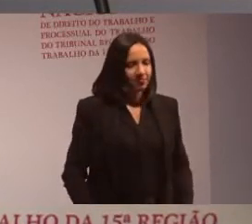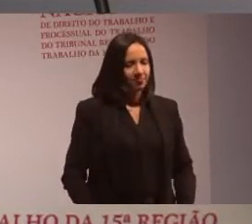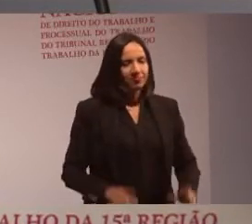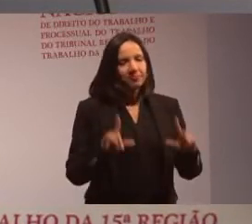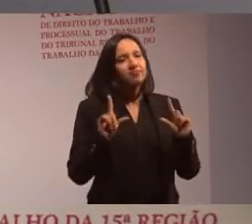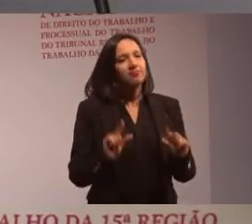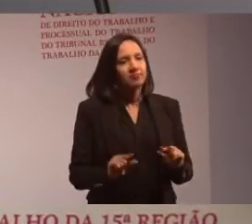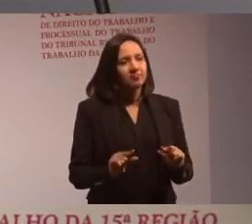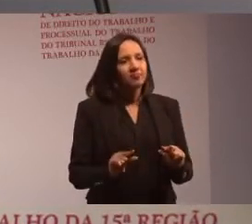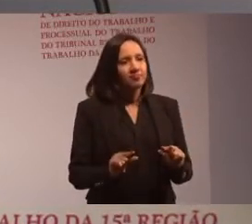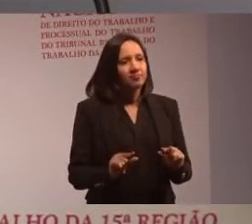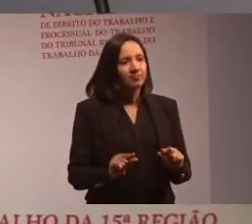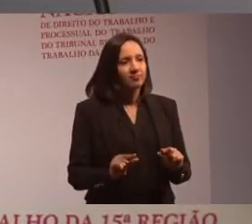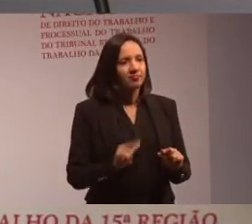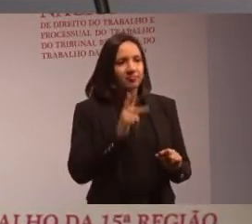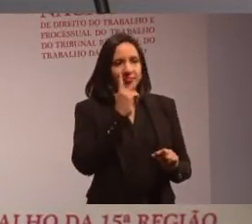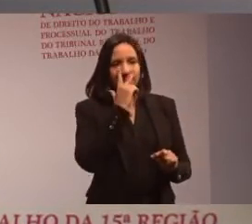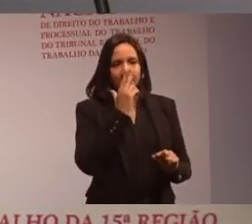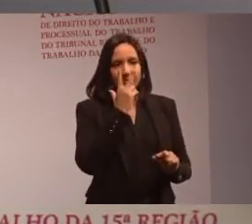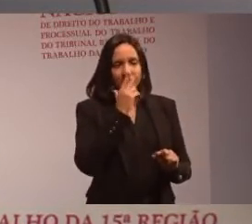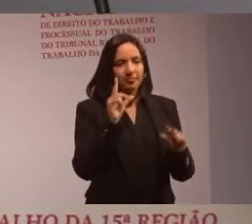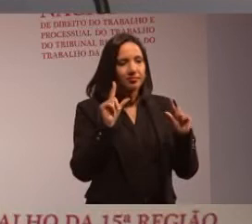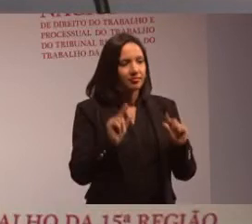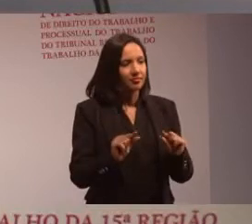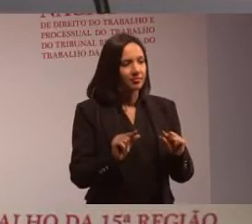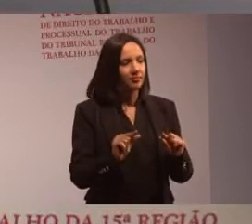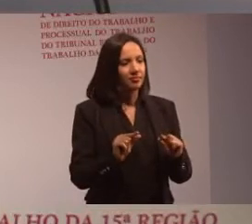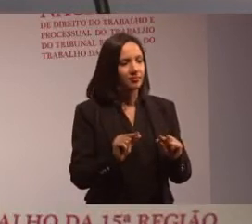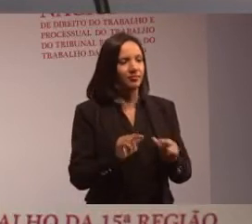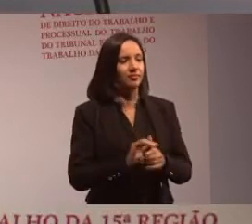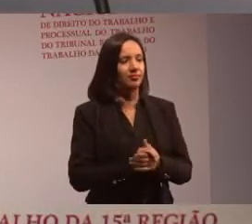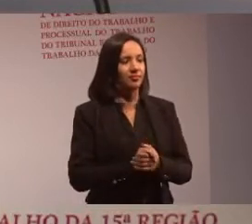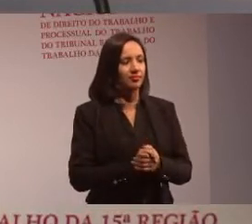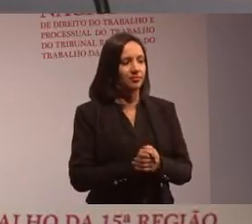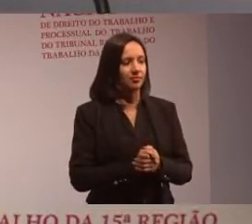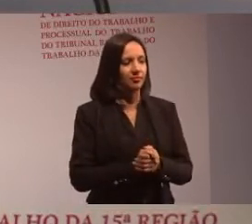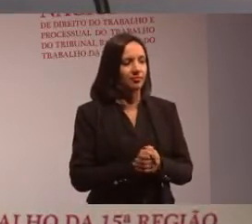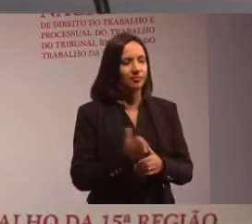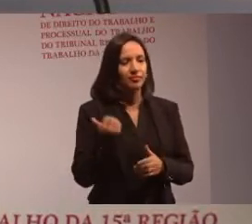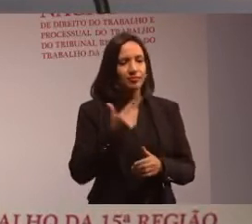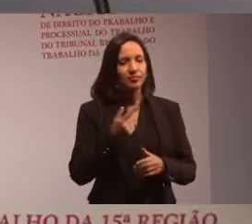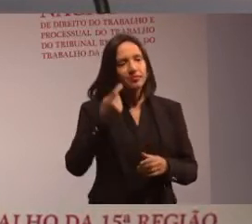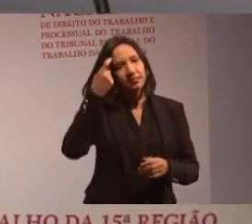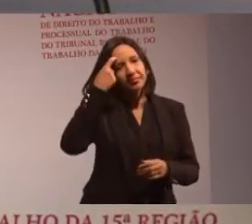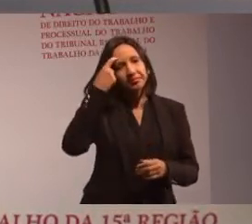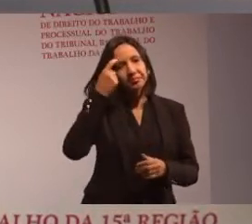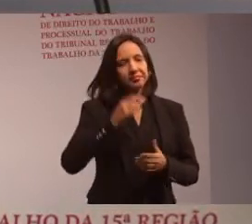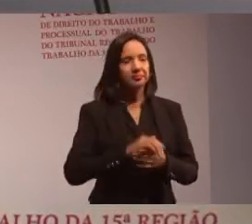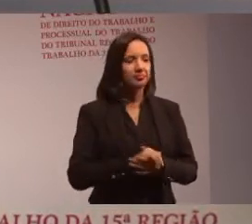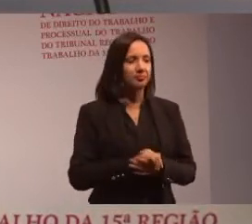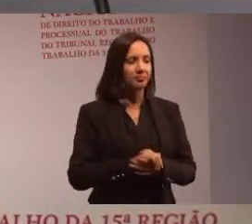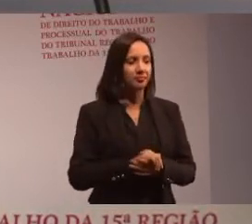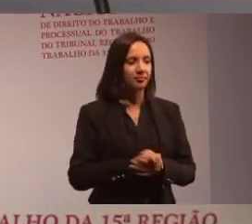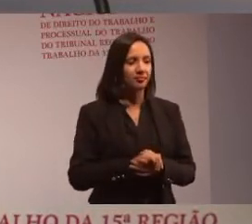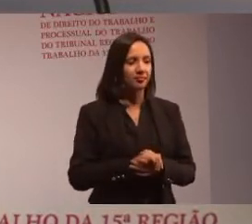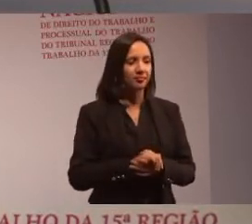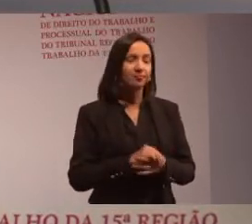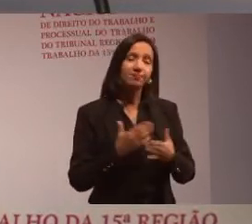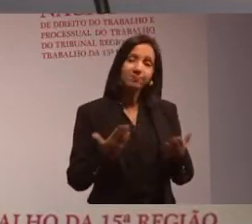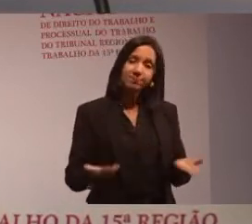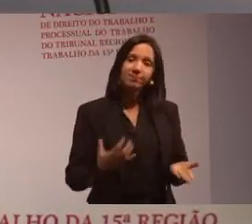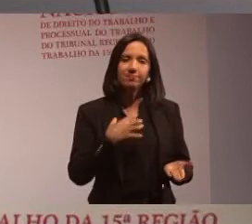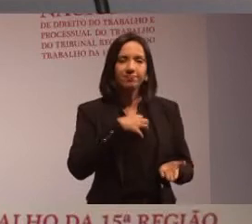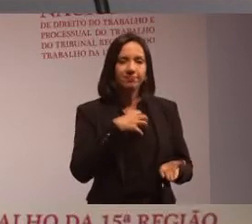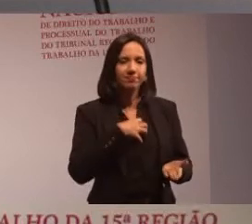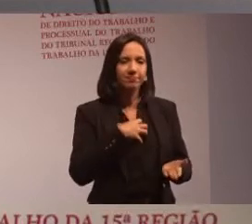menor, acaba afastando mais por Lerdort, por exemplo, do que por transtorno mental. E aí eu tendo a